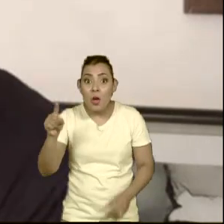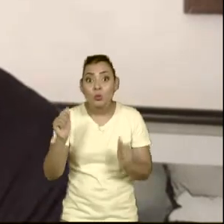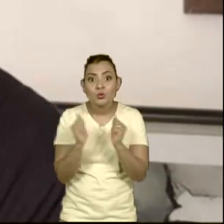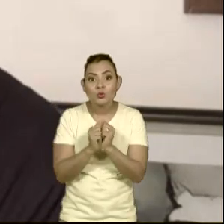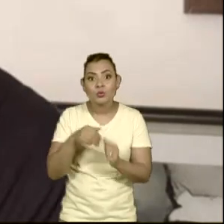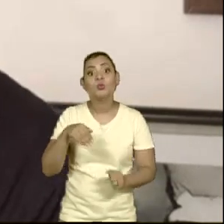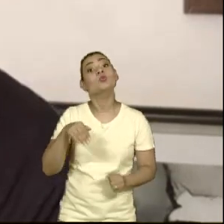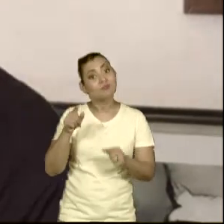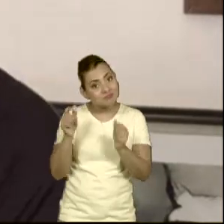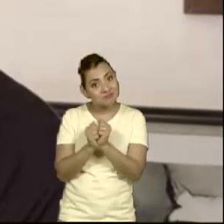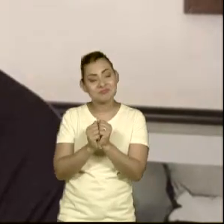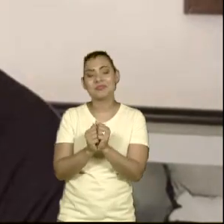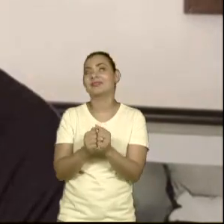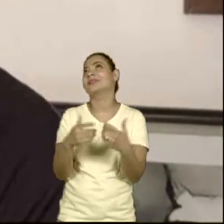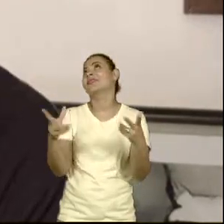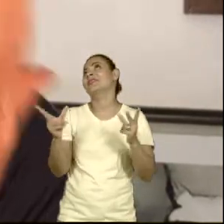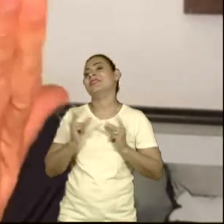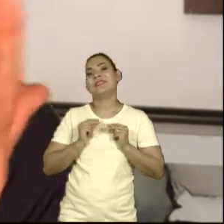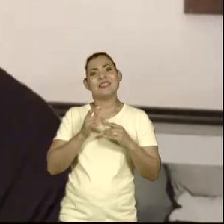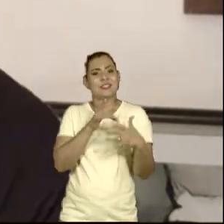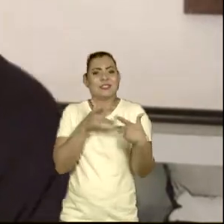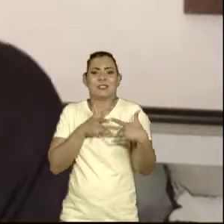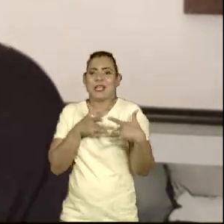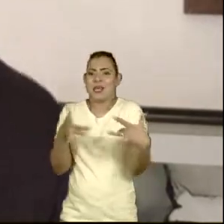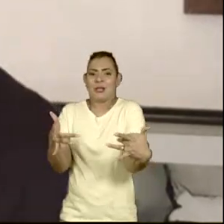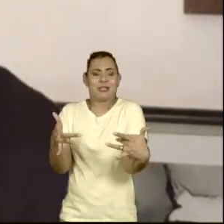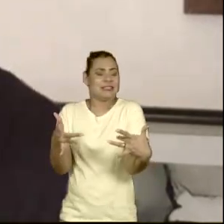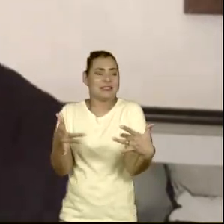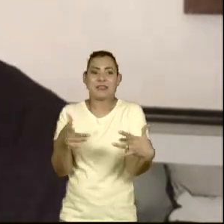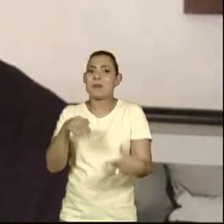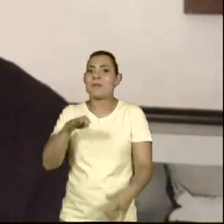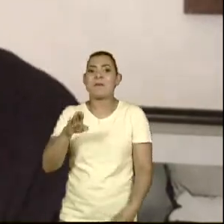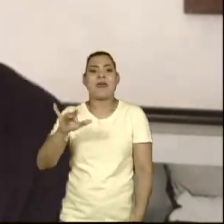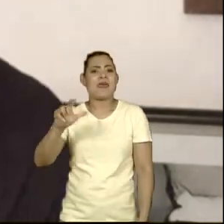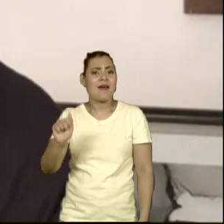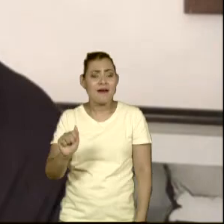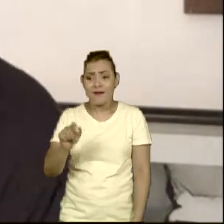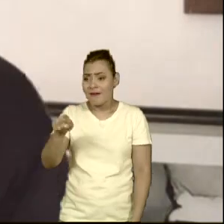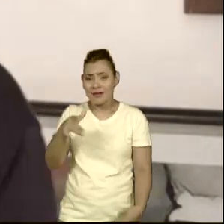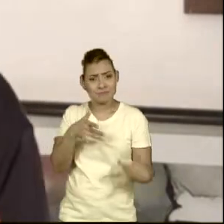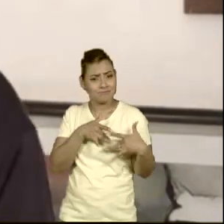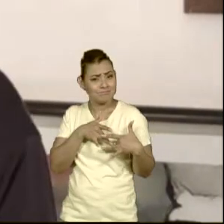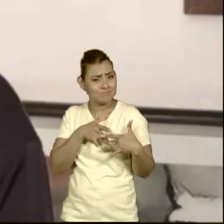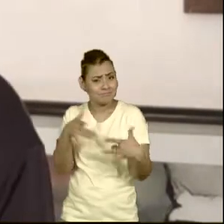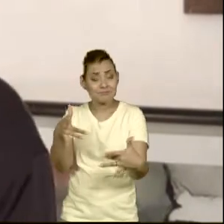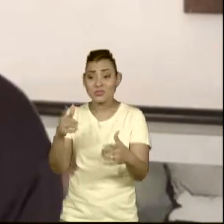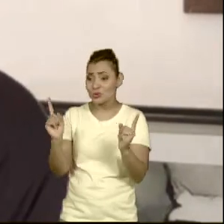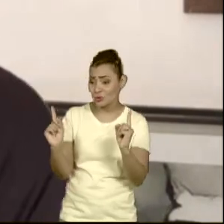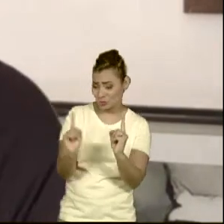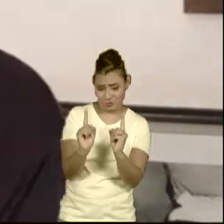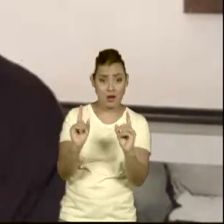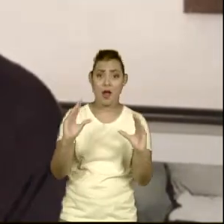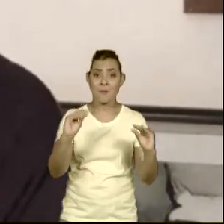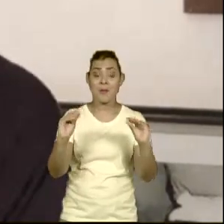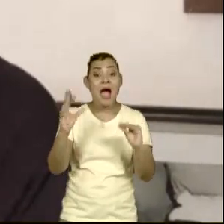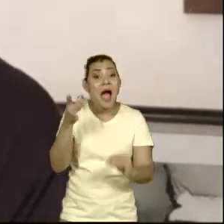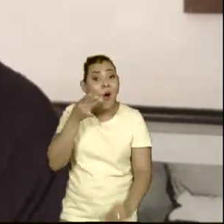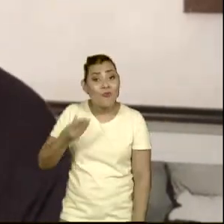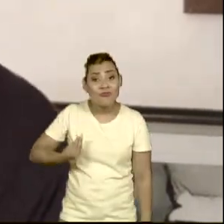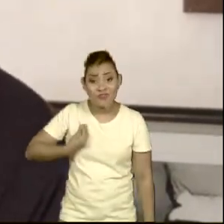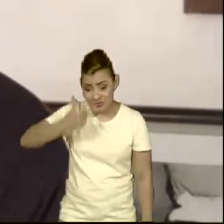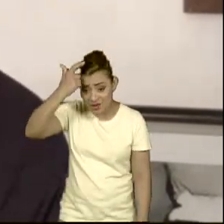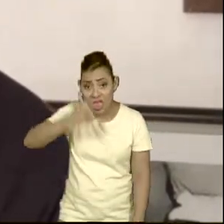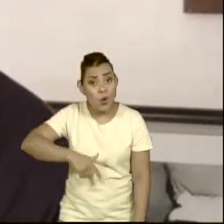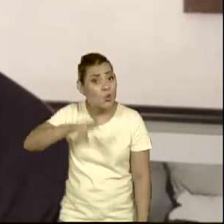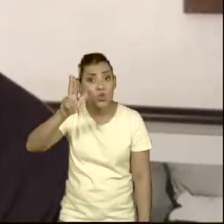Memélia de Carvalho de uma generosidade e loucura incalculáveis, porque ela pôs ao lado dela ao vivo um cara que